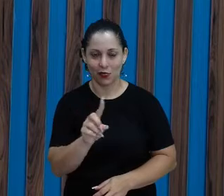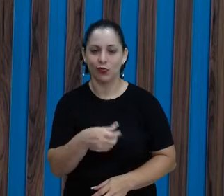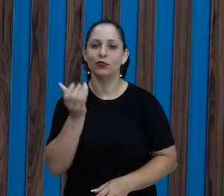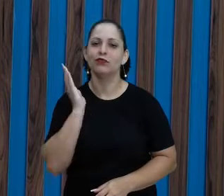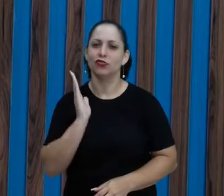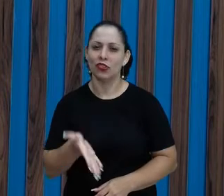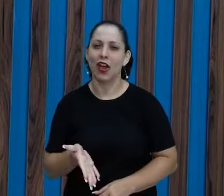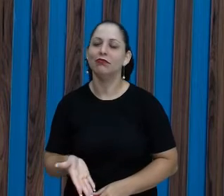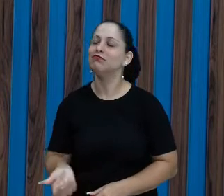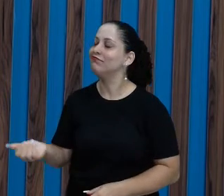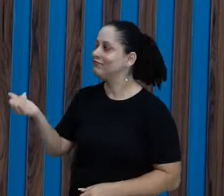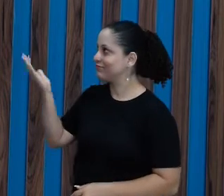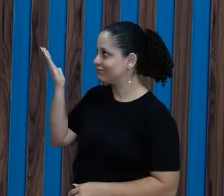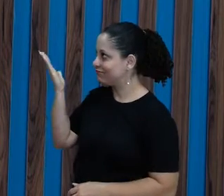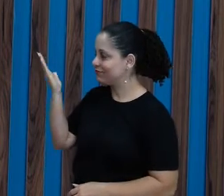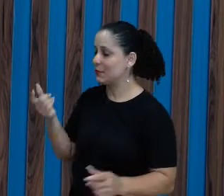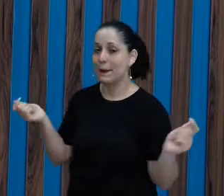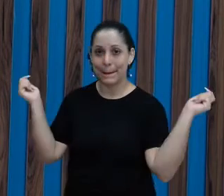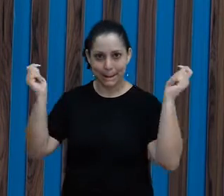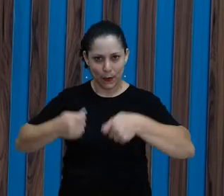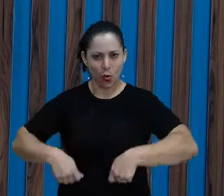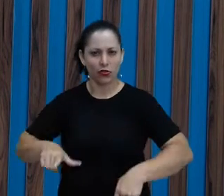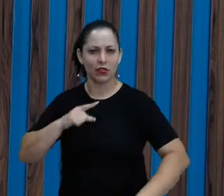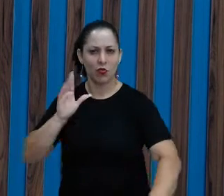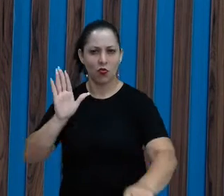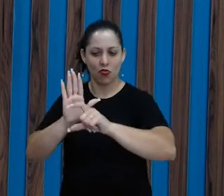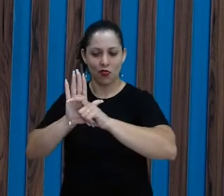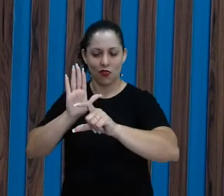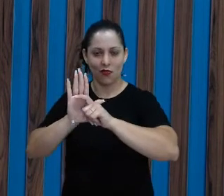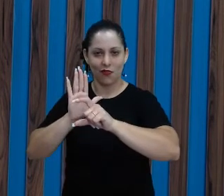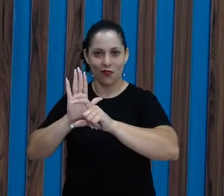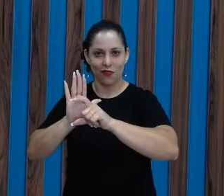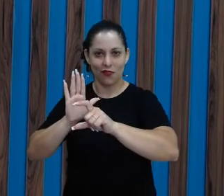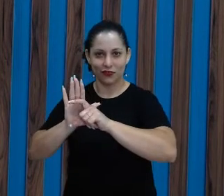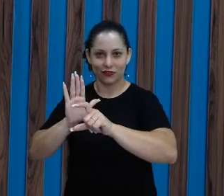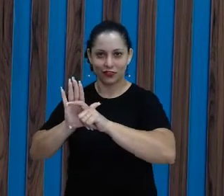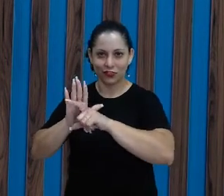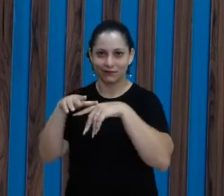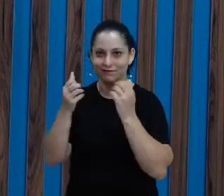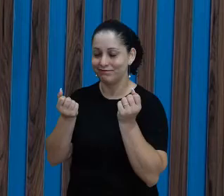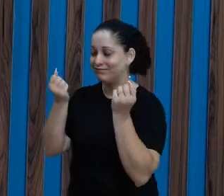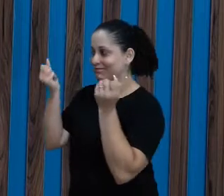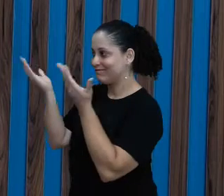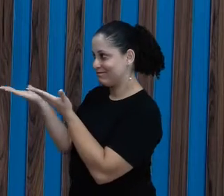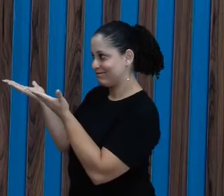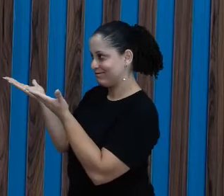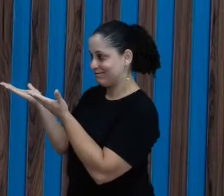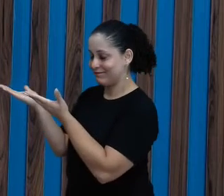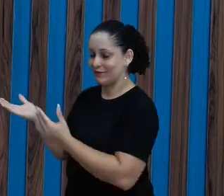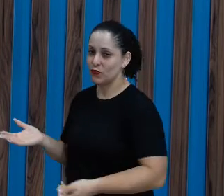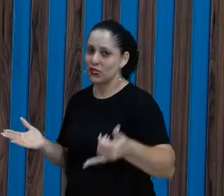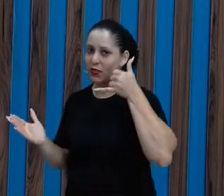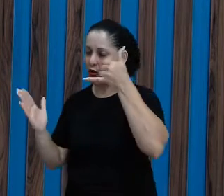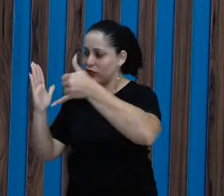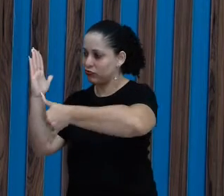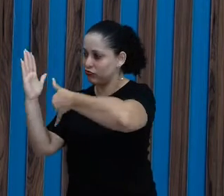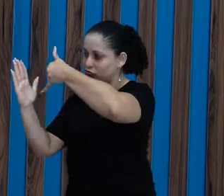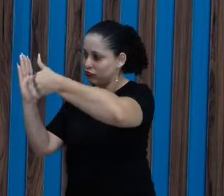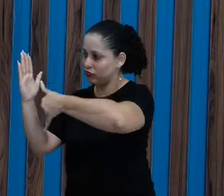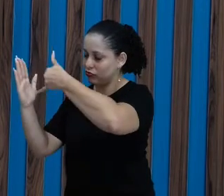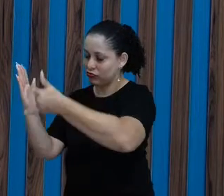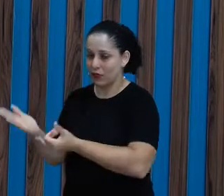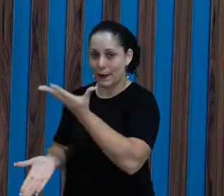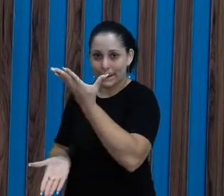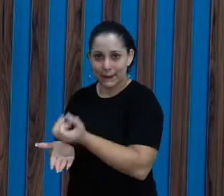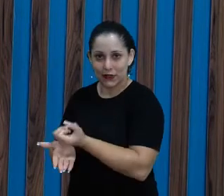baixou, tem aí, Deivinho vai fazer aqui a mágica de colocar os nossos QR Codes para que vocês possam acessar. Então,